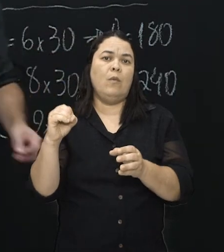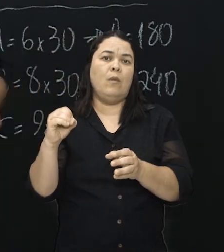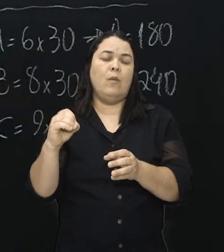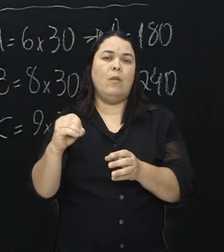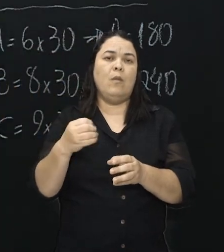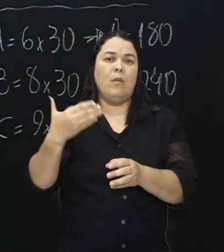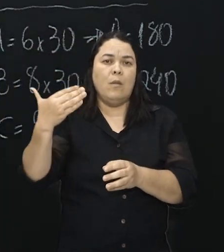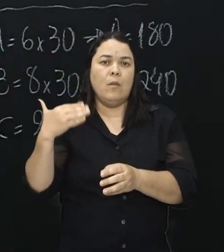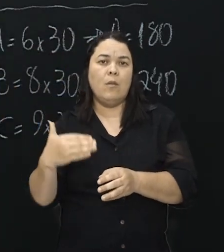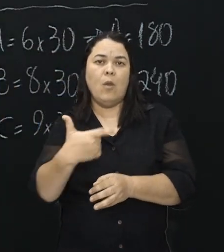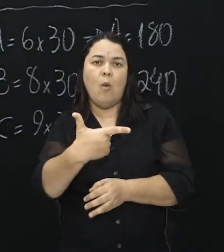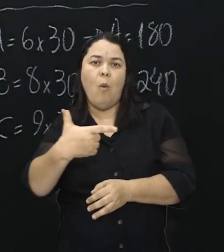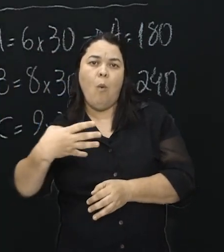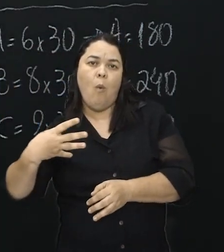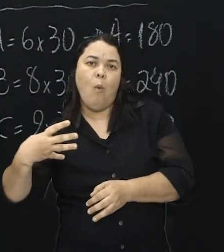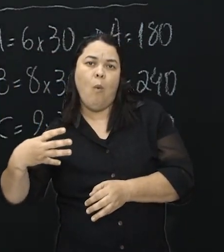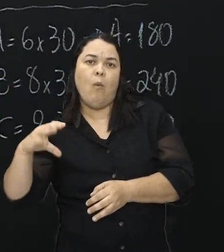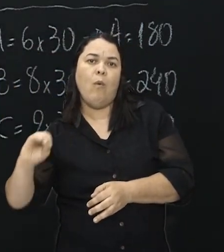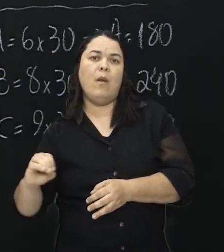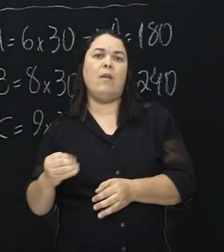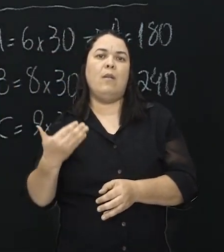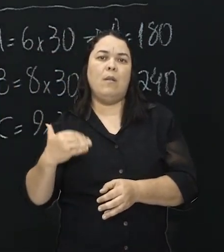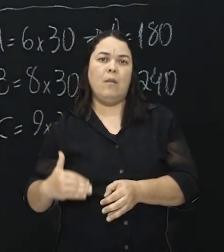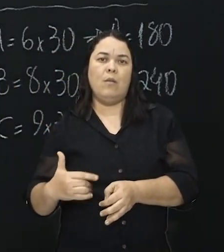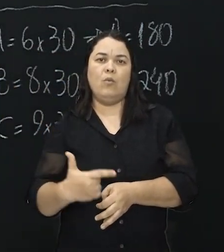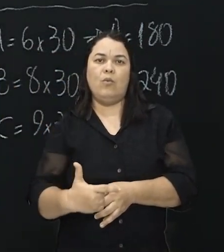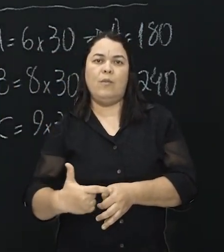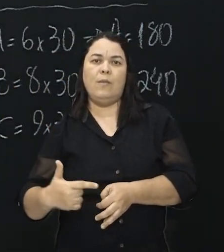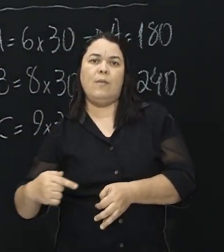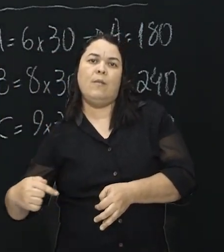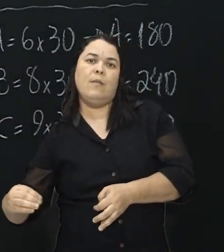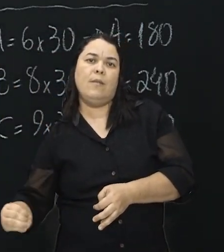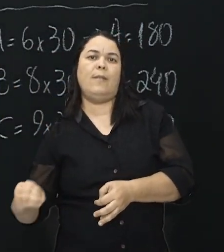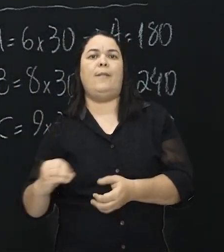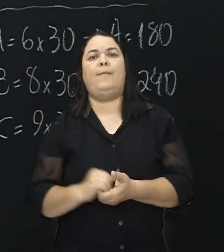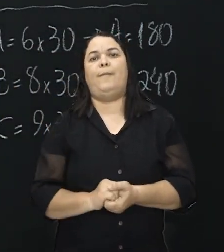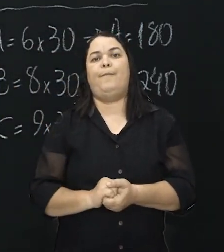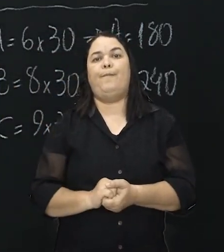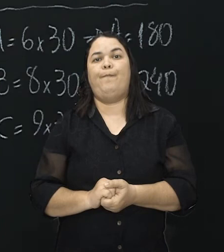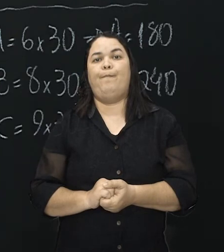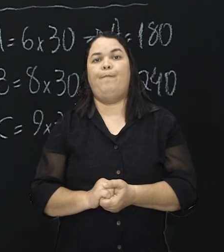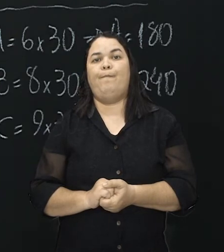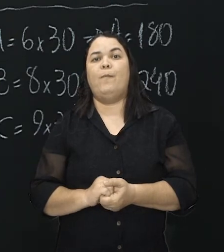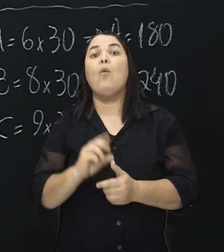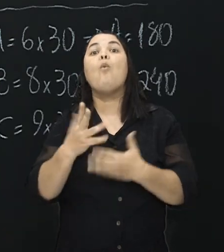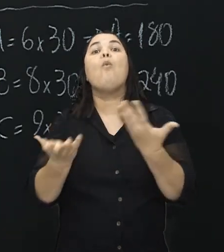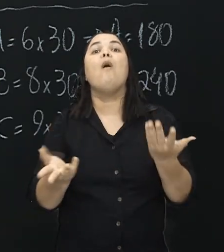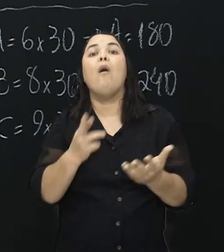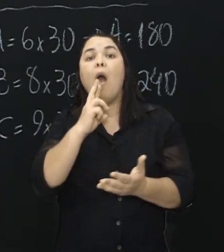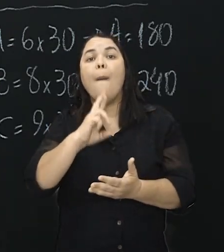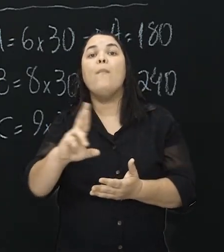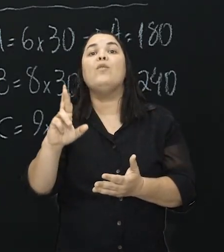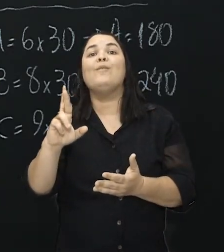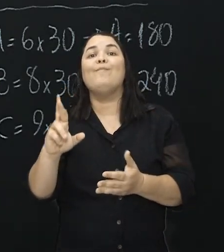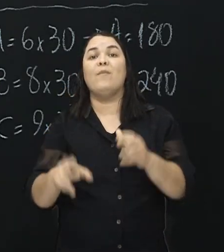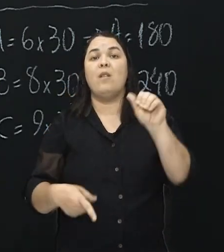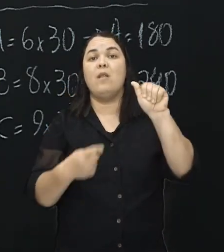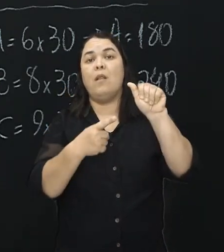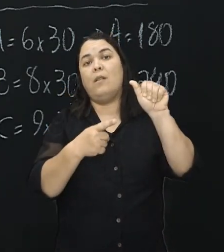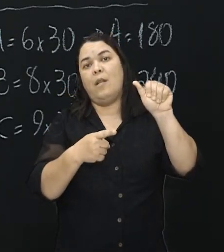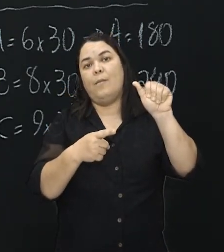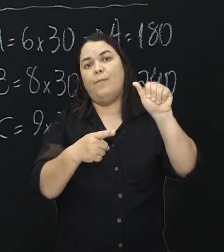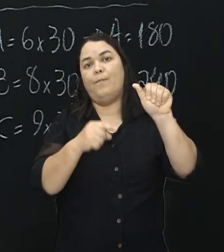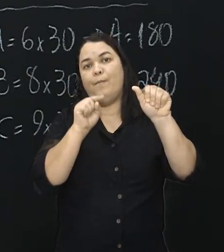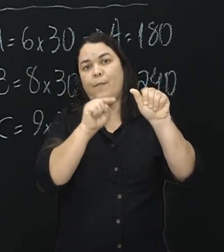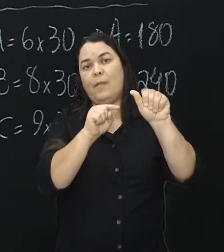e 270. Logo, analisando todas, a nossa resposta aqui é a letra A.